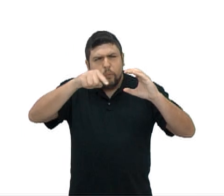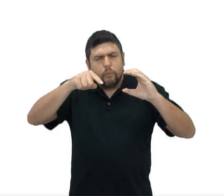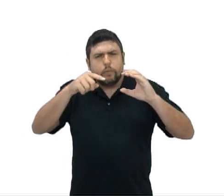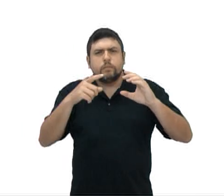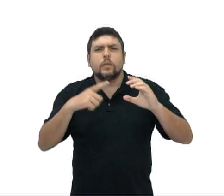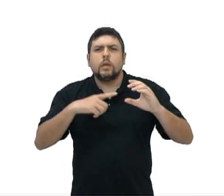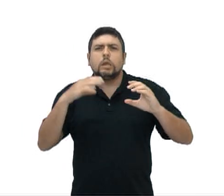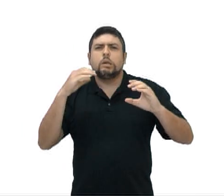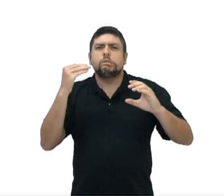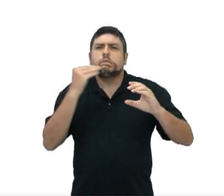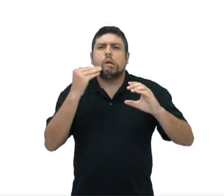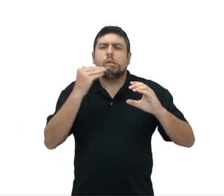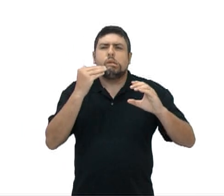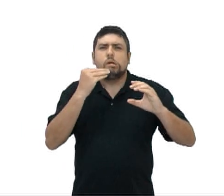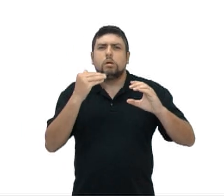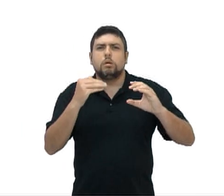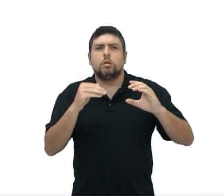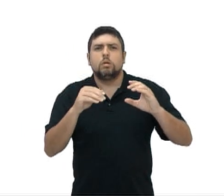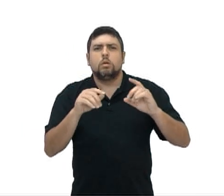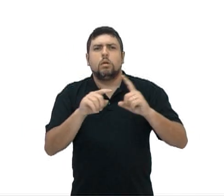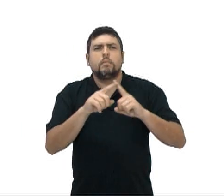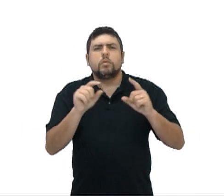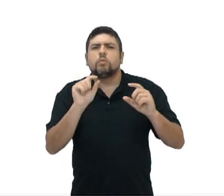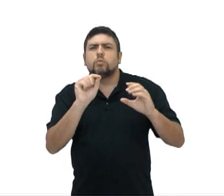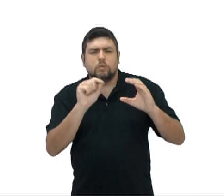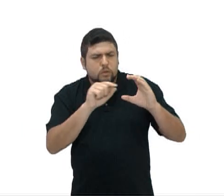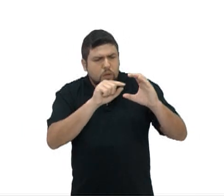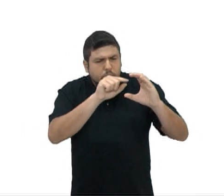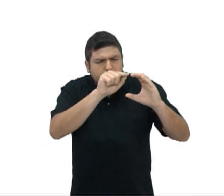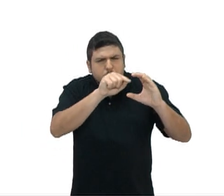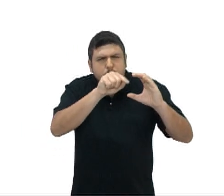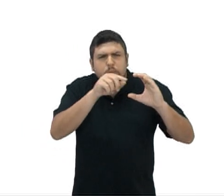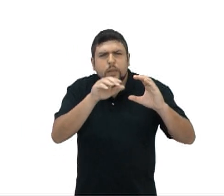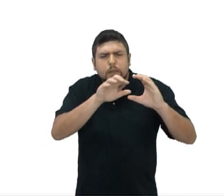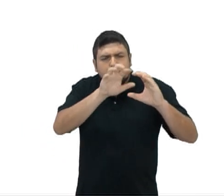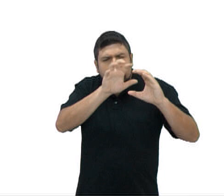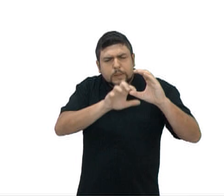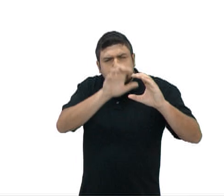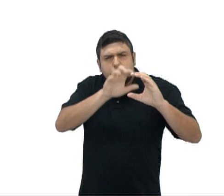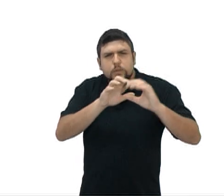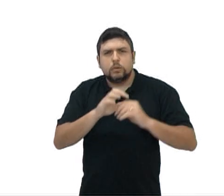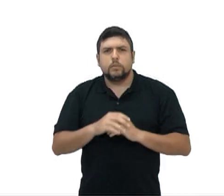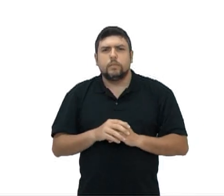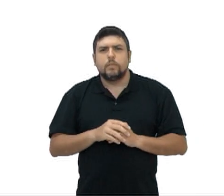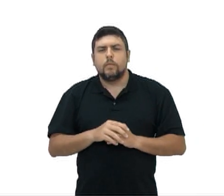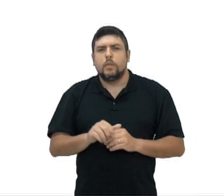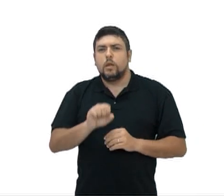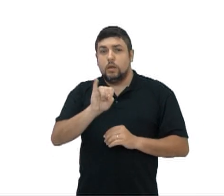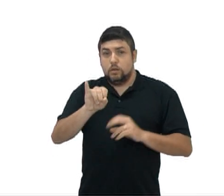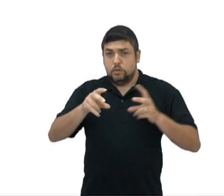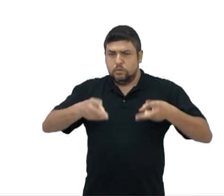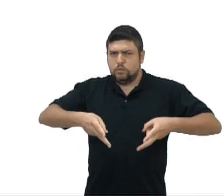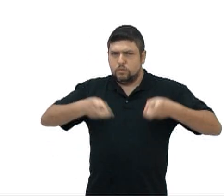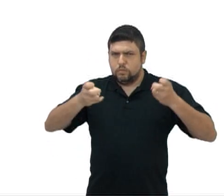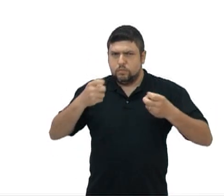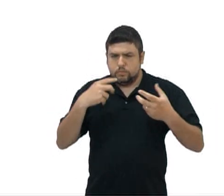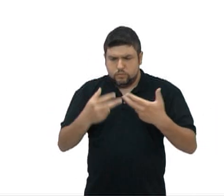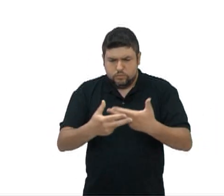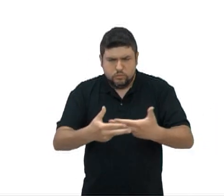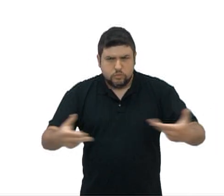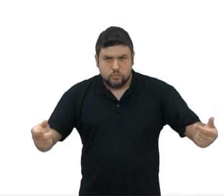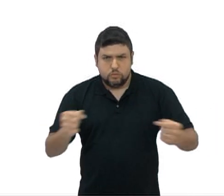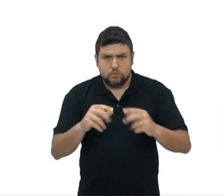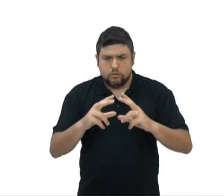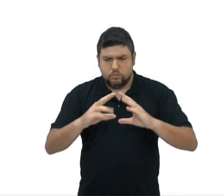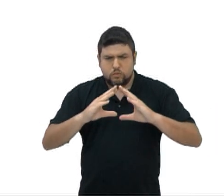para desvendar o que eram aquelas linhas de Fraunhofer. Mas o que isso quer dizer? Se você está observando um objeto, temos